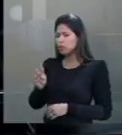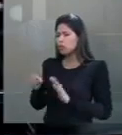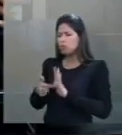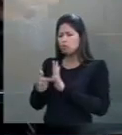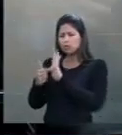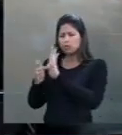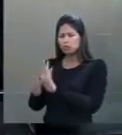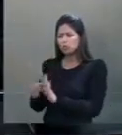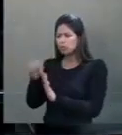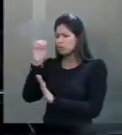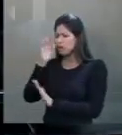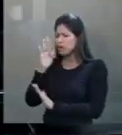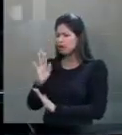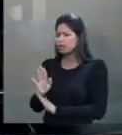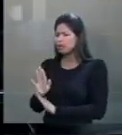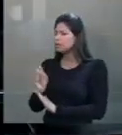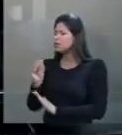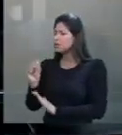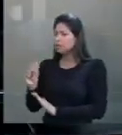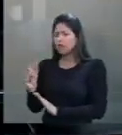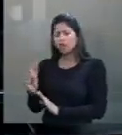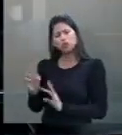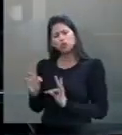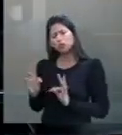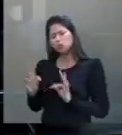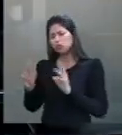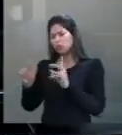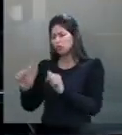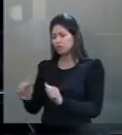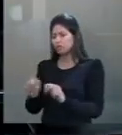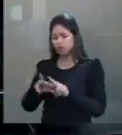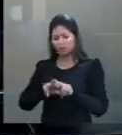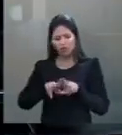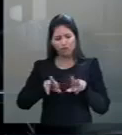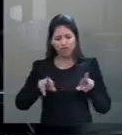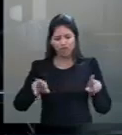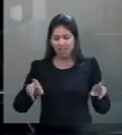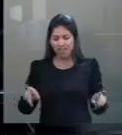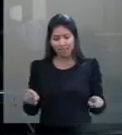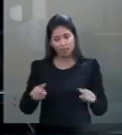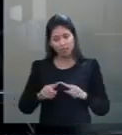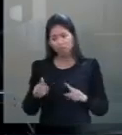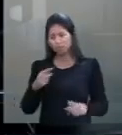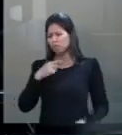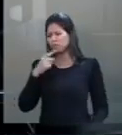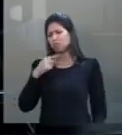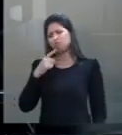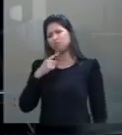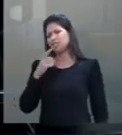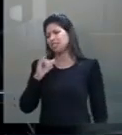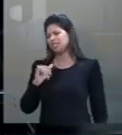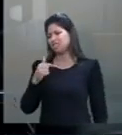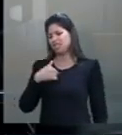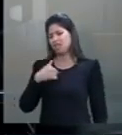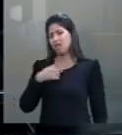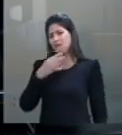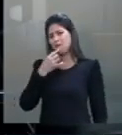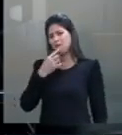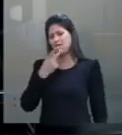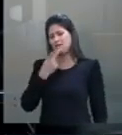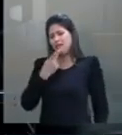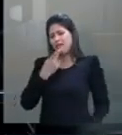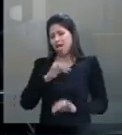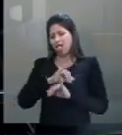com a Adriana junto, que tudo pode ser diferente. Mas não adianta, por mais que eu falo aqui, as imagens dizem